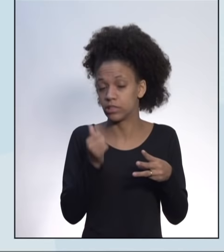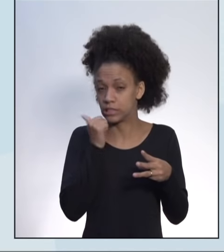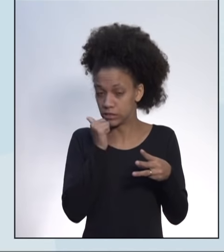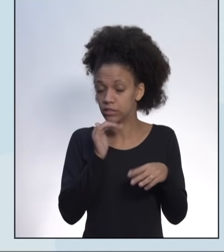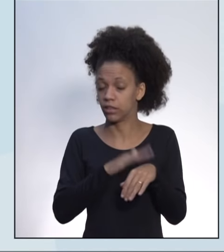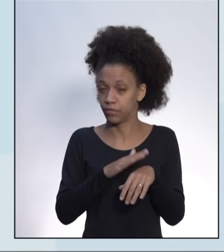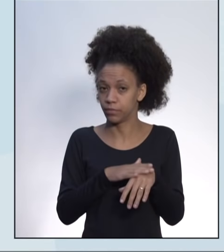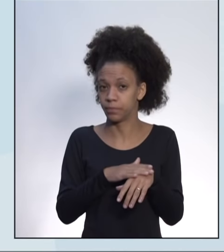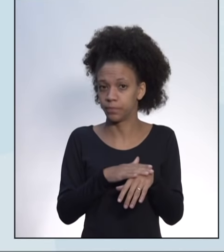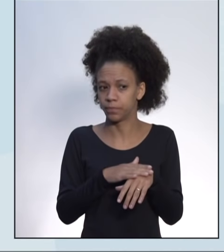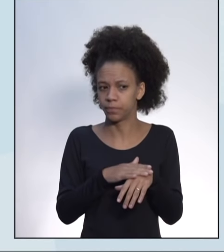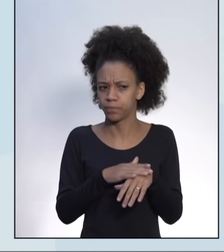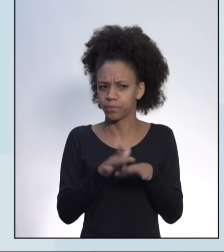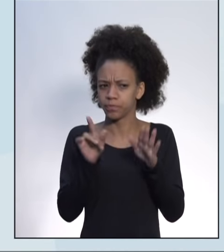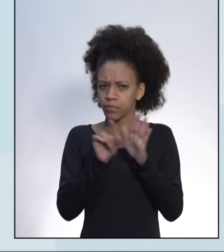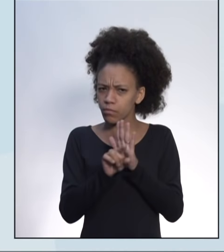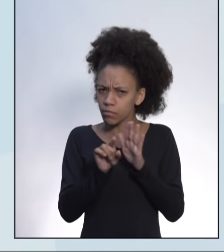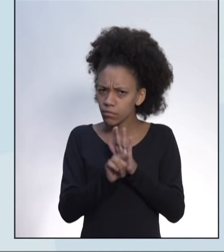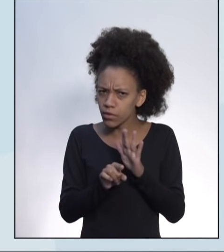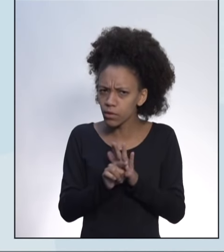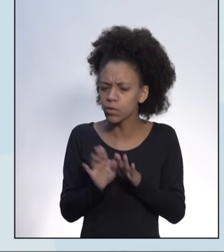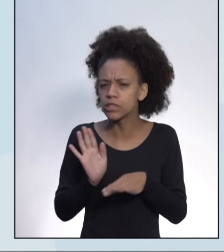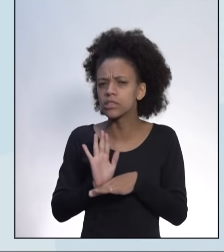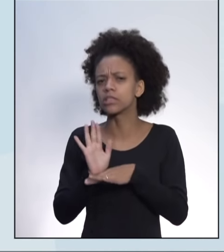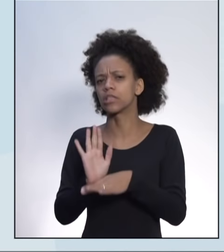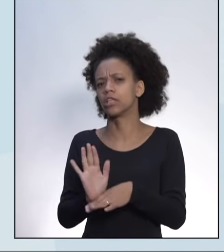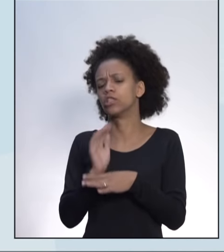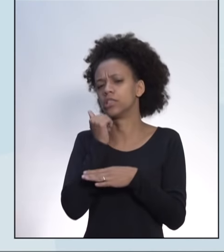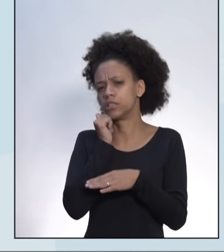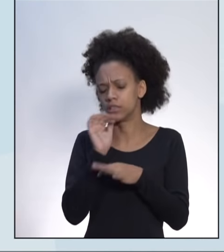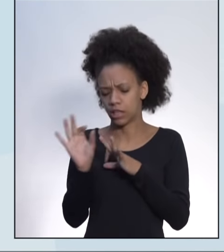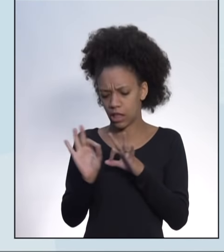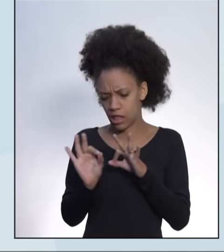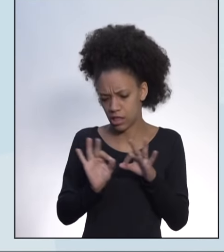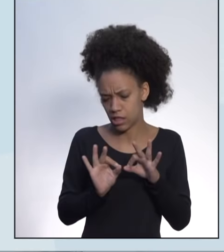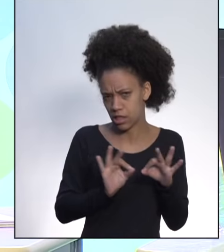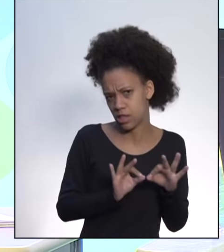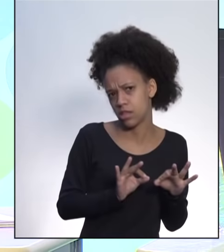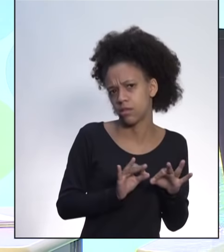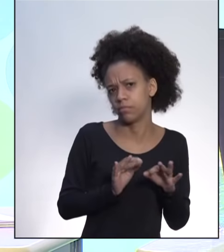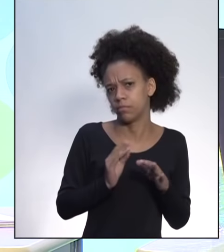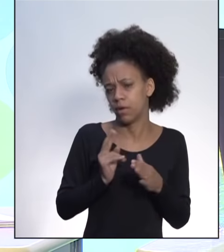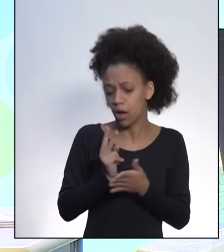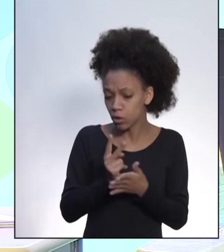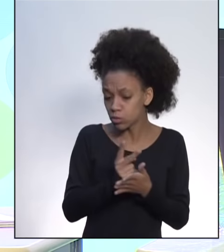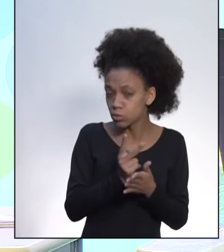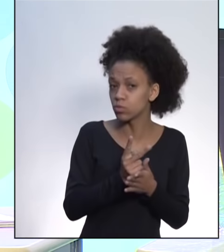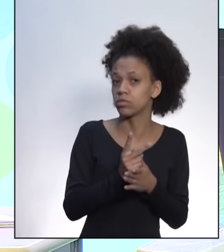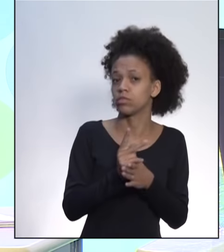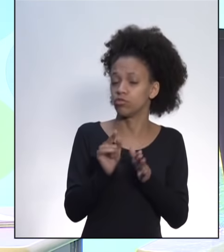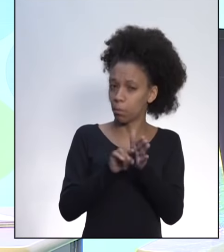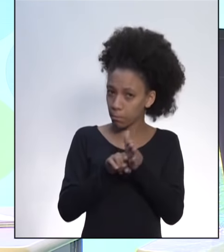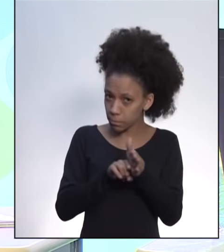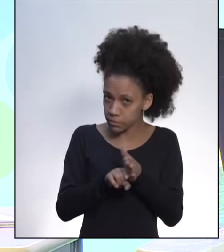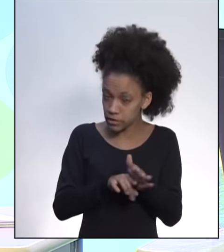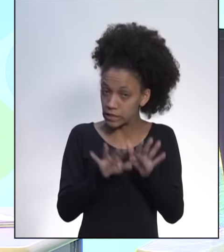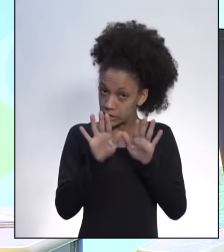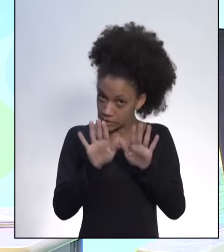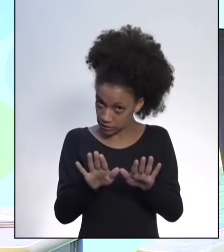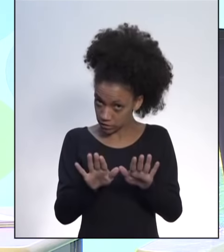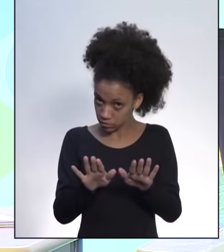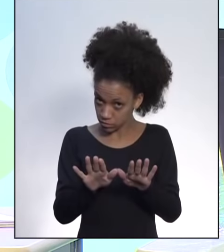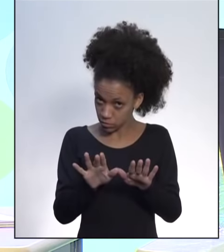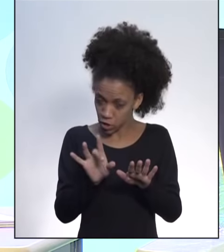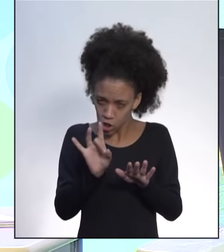são essas perguntas que ajudam os cientistas a elaborarem a darem continuidade ao processo de pesquisa então